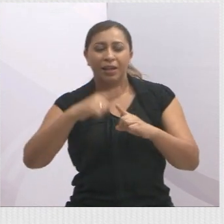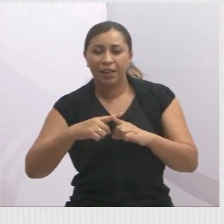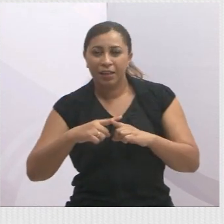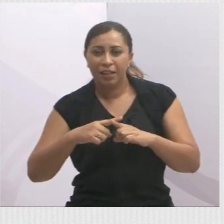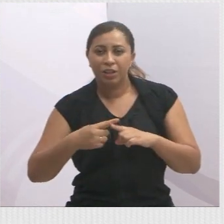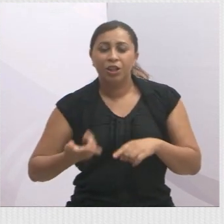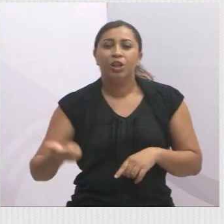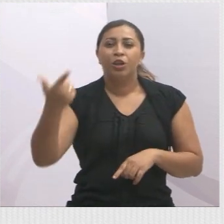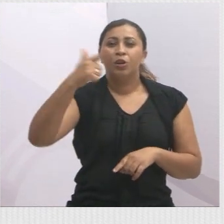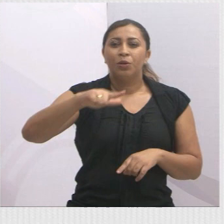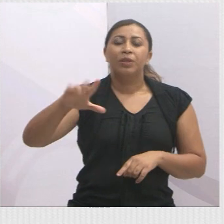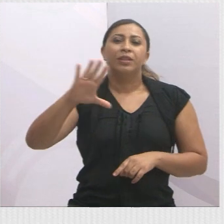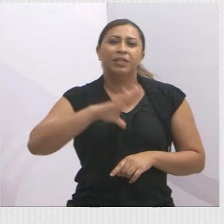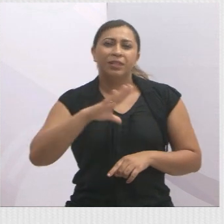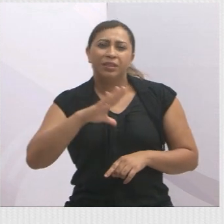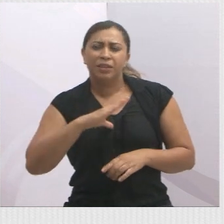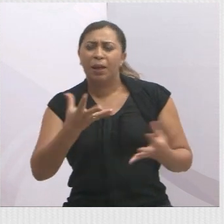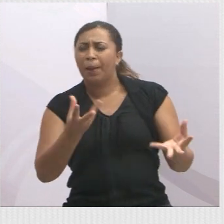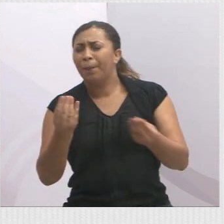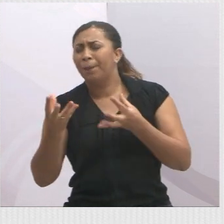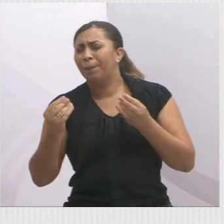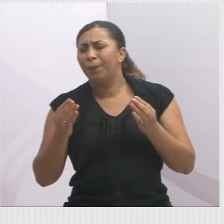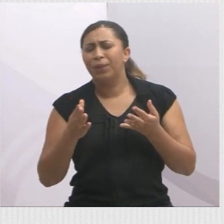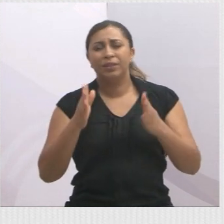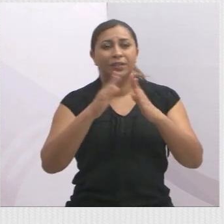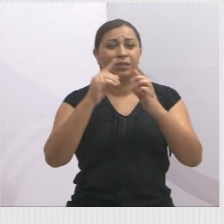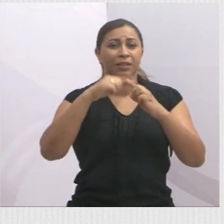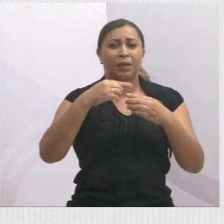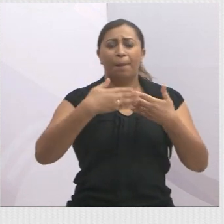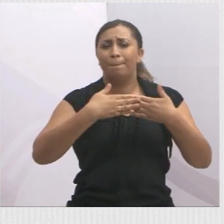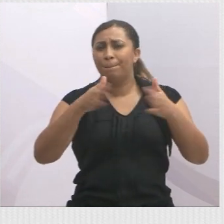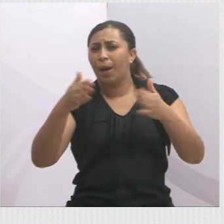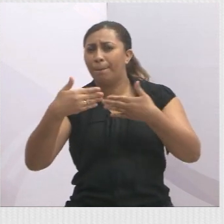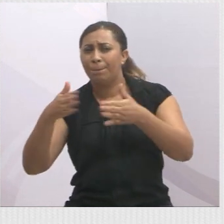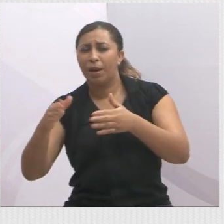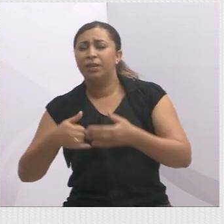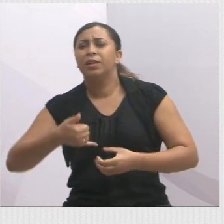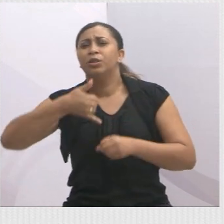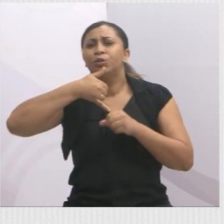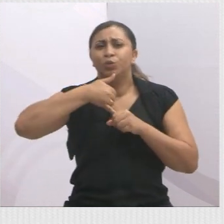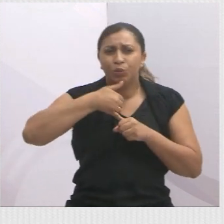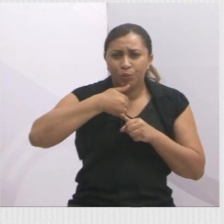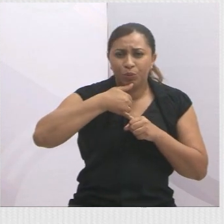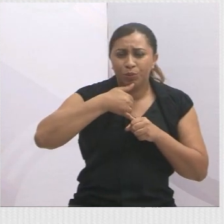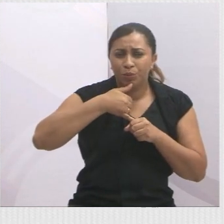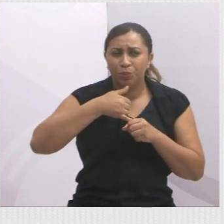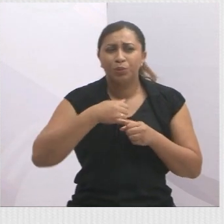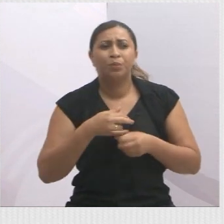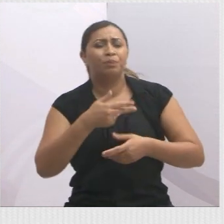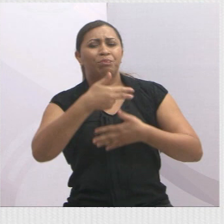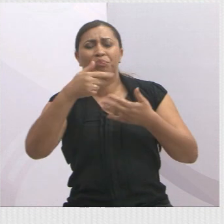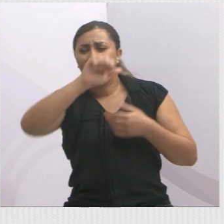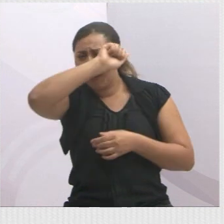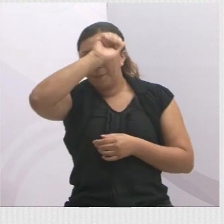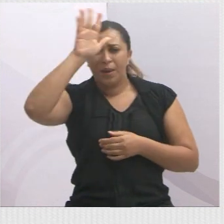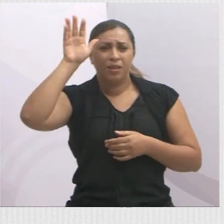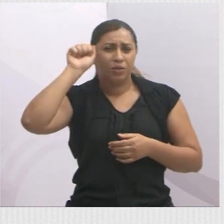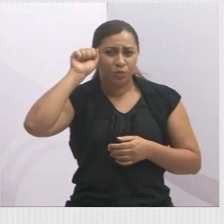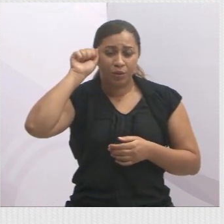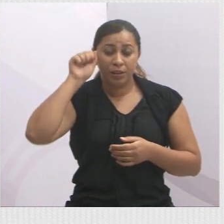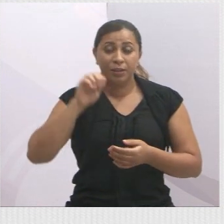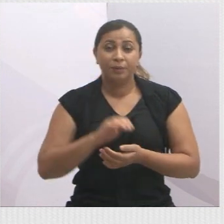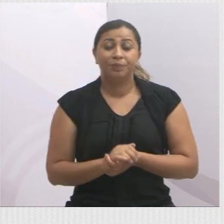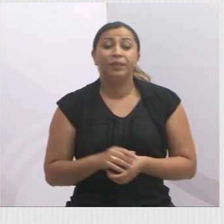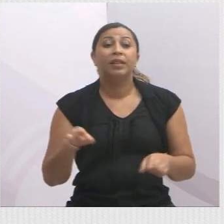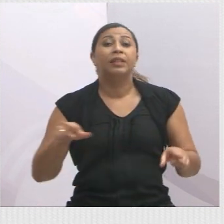No estado de Minas, há dezenas de igrejas abertas, Rio Grande do Sul, Alagoas e Manaus. Não podendo